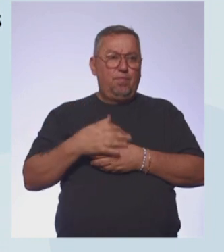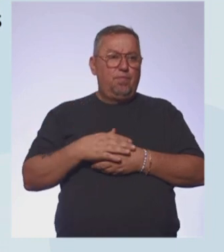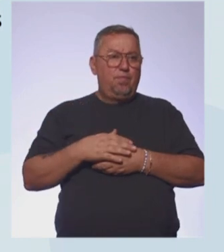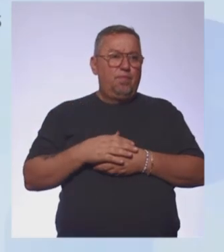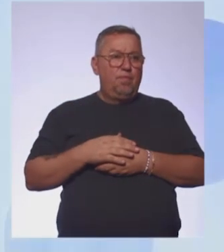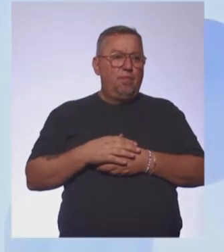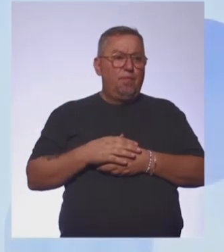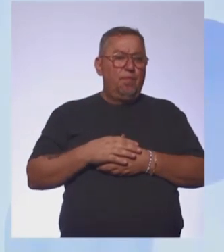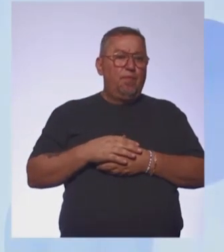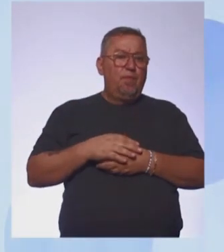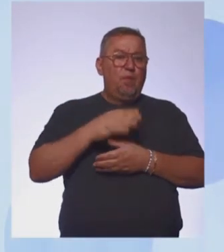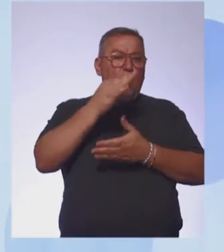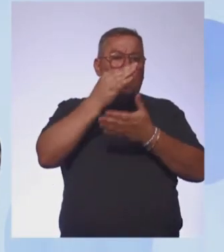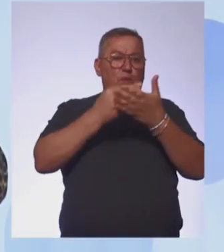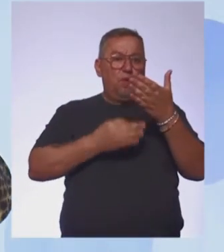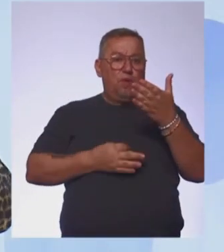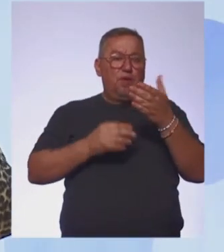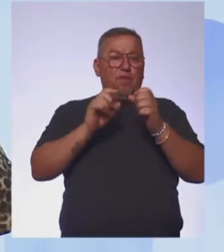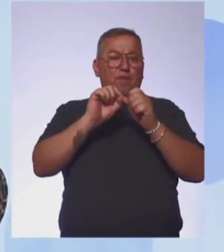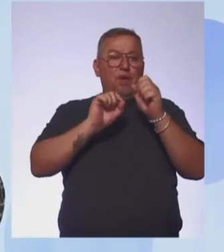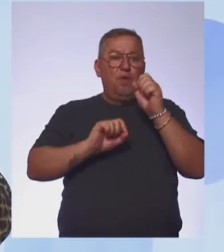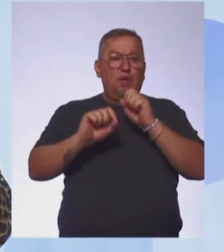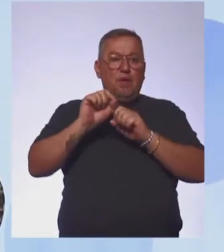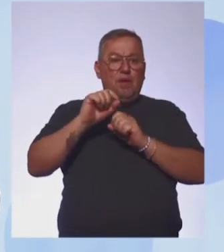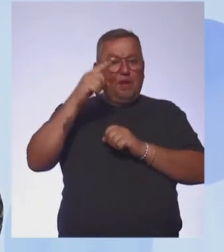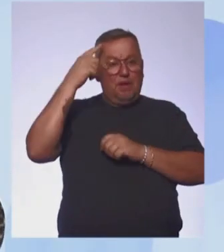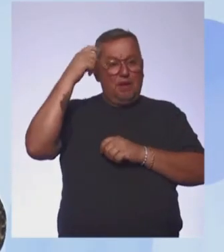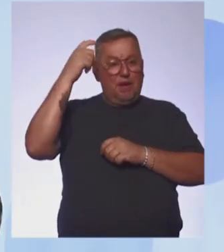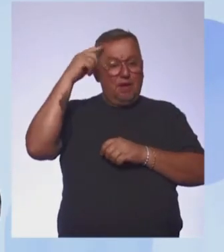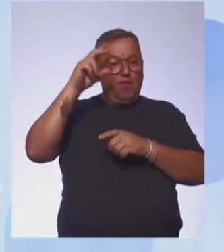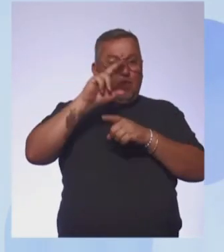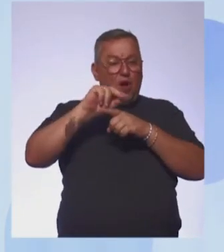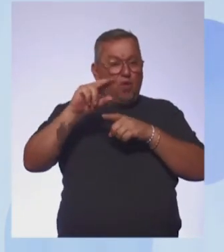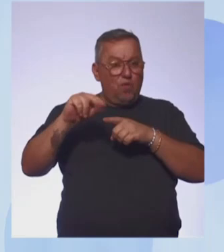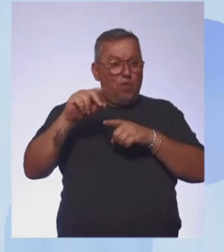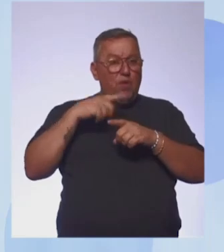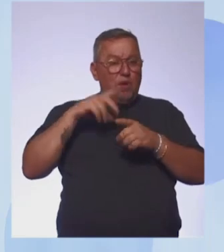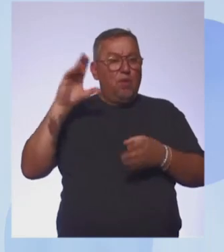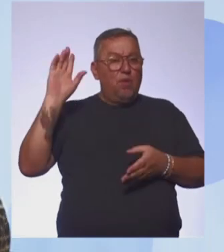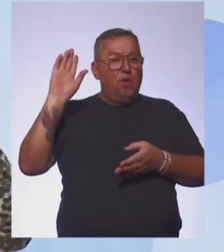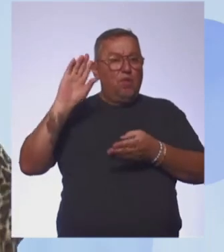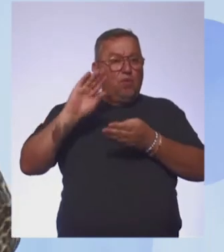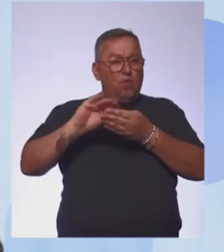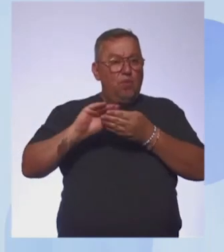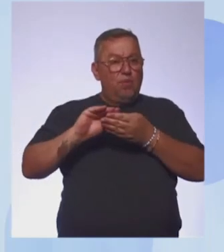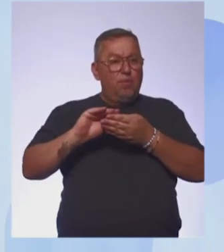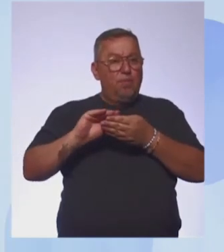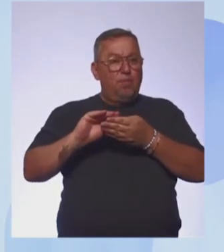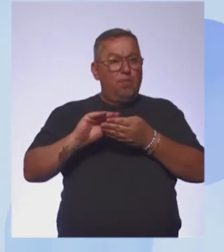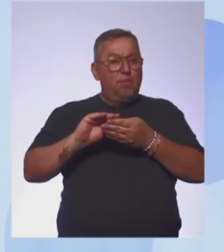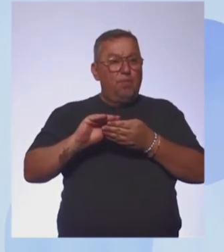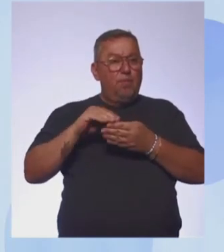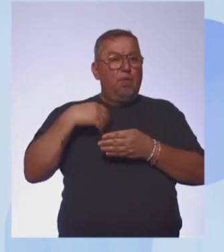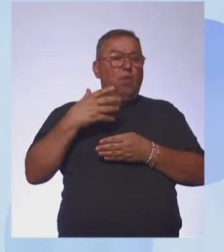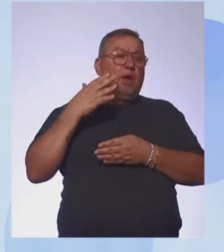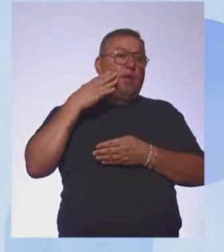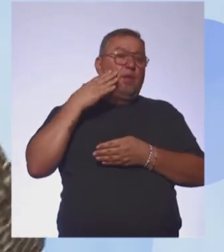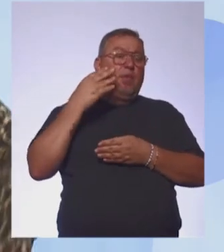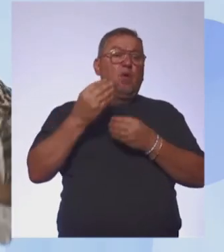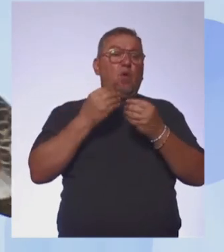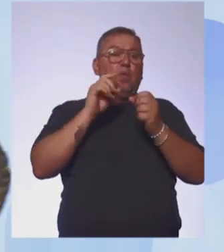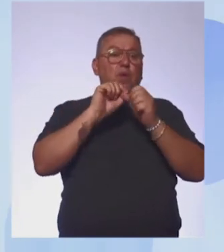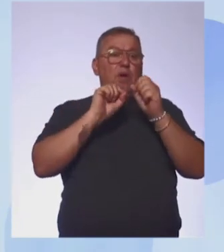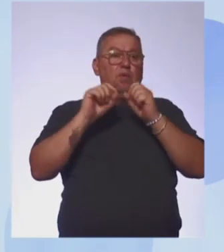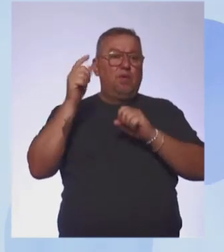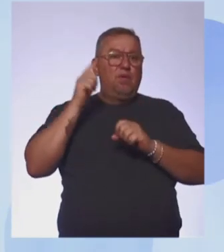falando. O texto lido reproduz ideias de um artigo, então é um resumo aí. E eu quero saber como é que ela